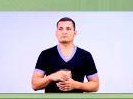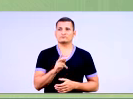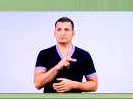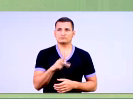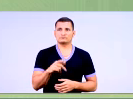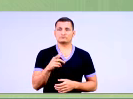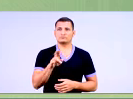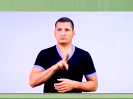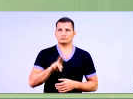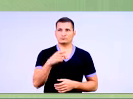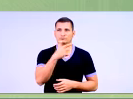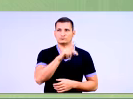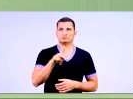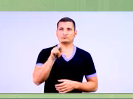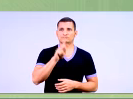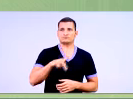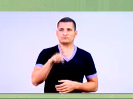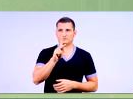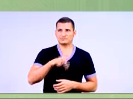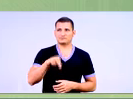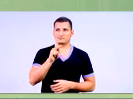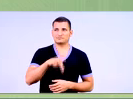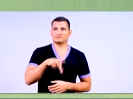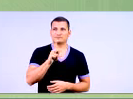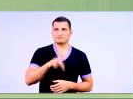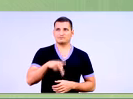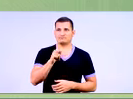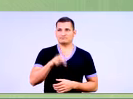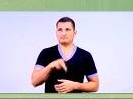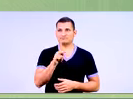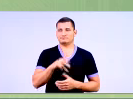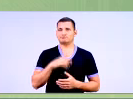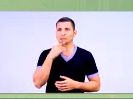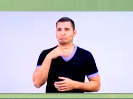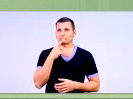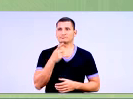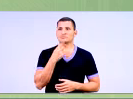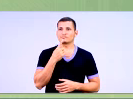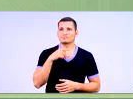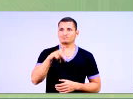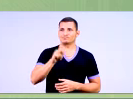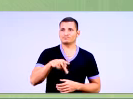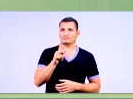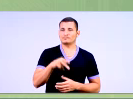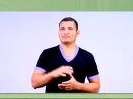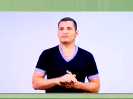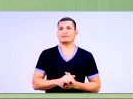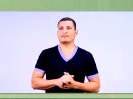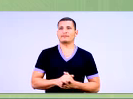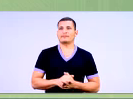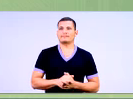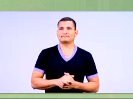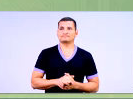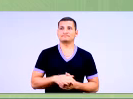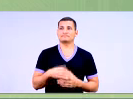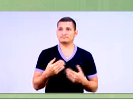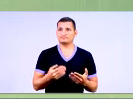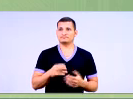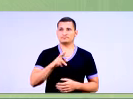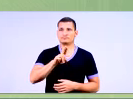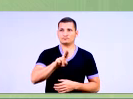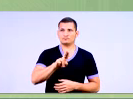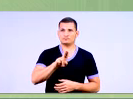caneta. Pronto. Aham. O E e o R. User. Então,